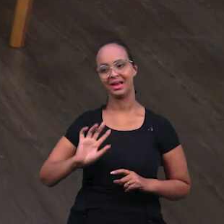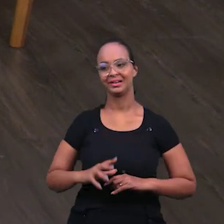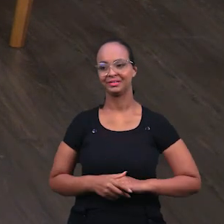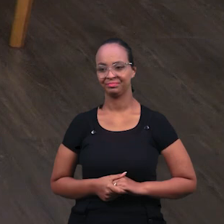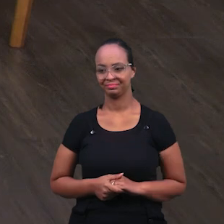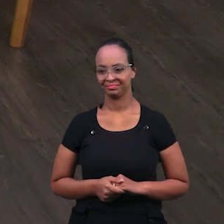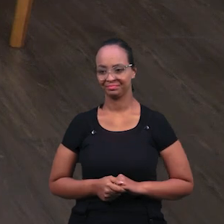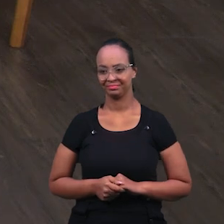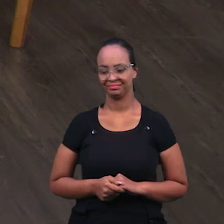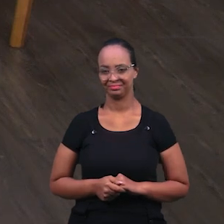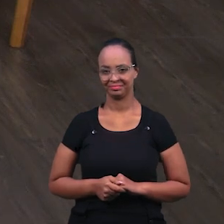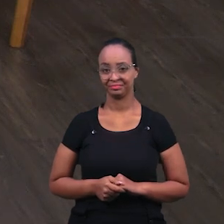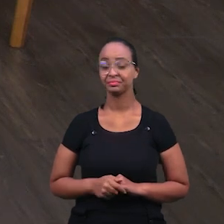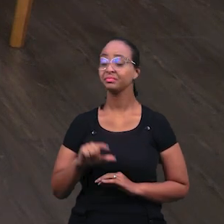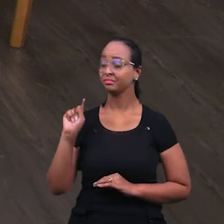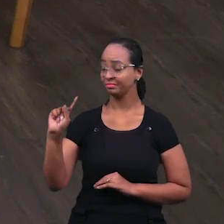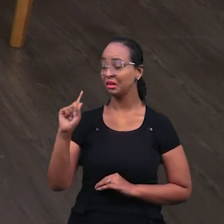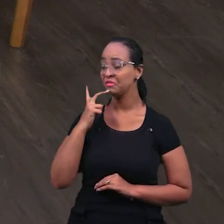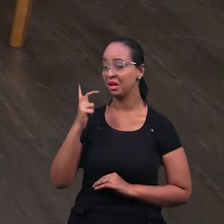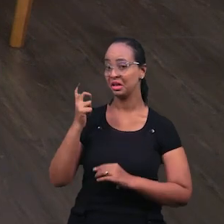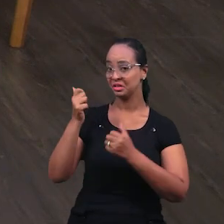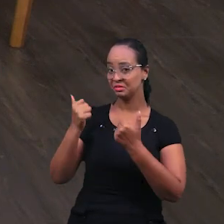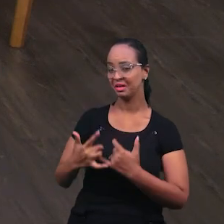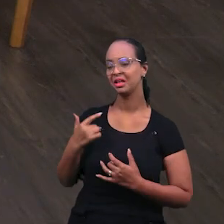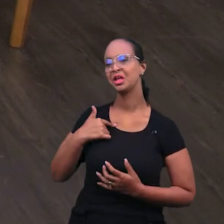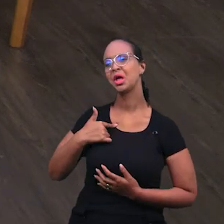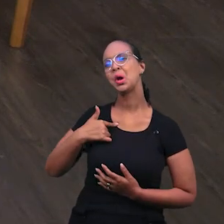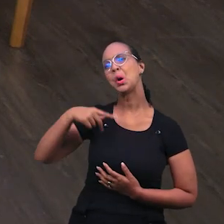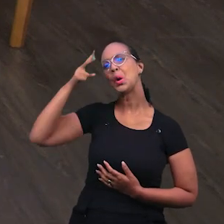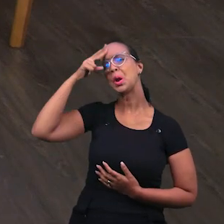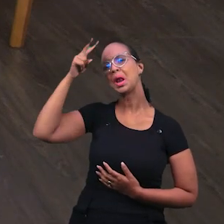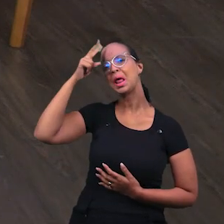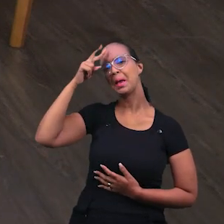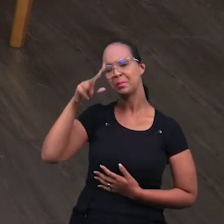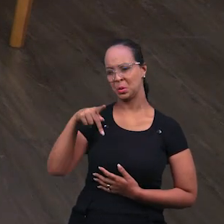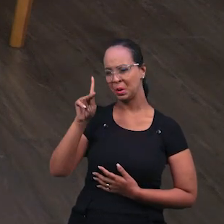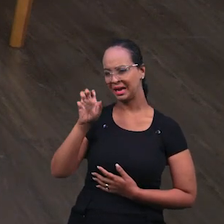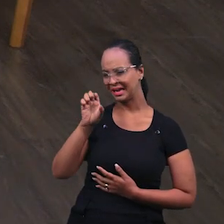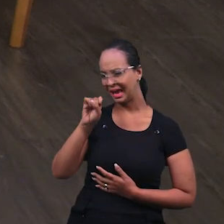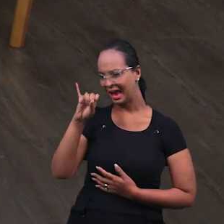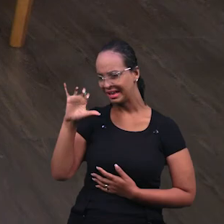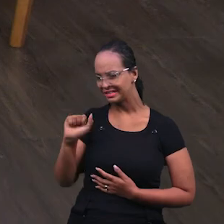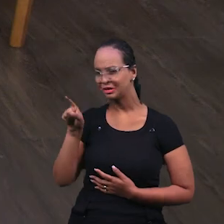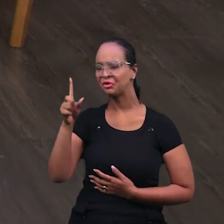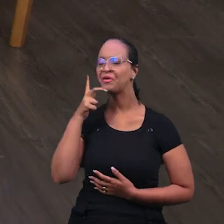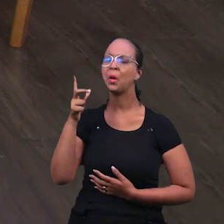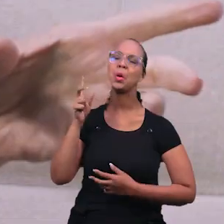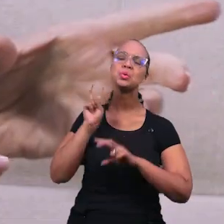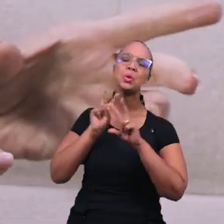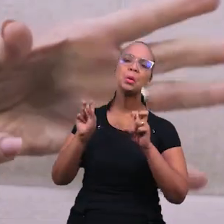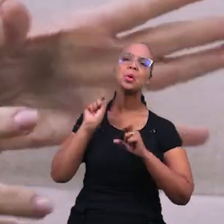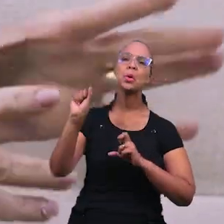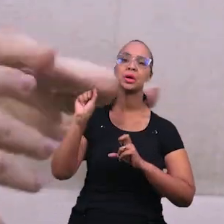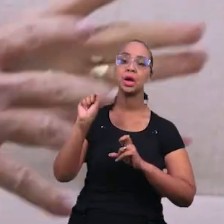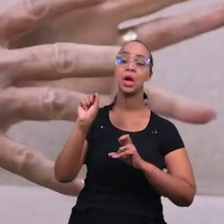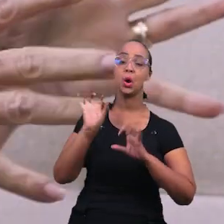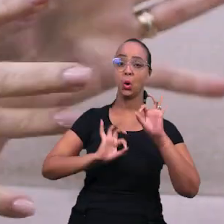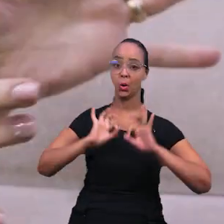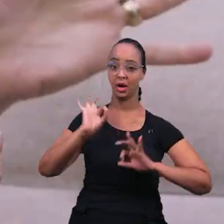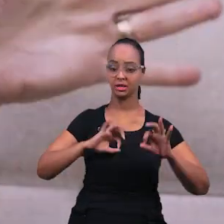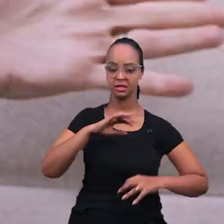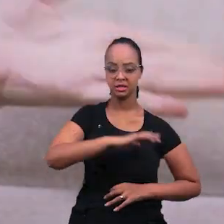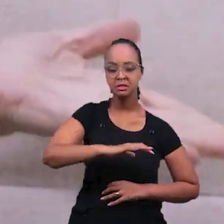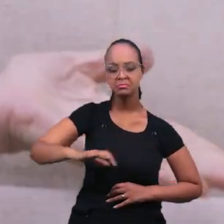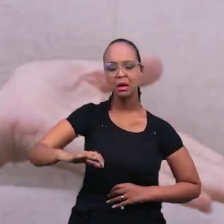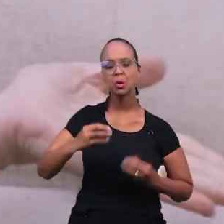está falando, não devo temer. E a Kézia está falando isso, eu estou lembrando de um episódio, Kézia, que a gente foi fazer sobre organização